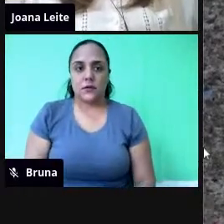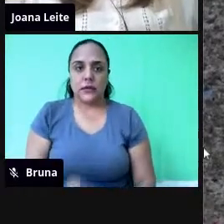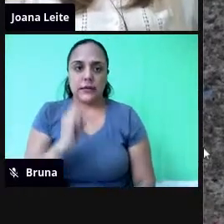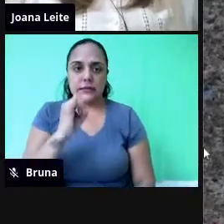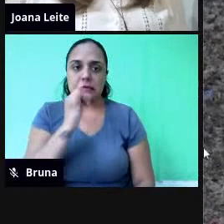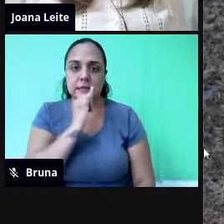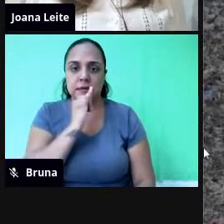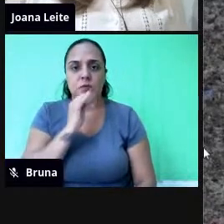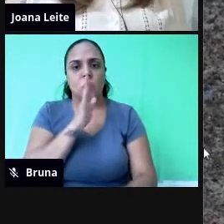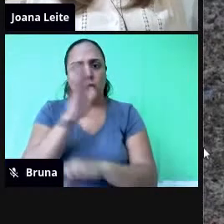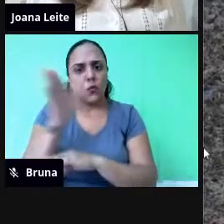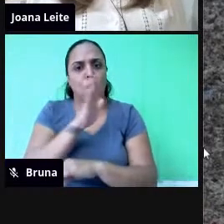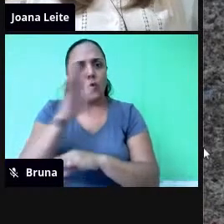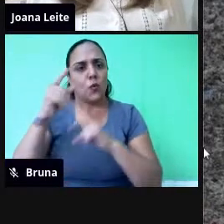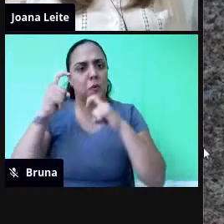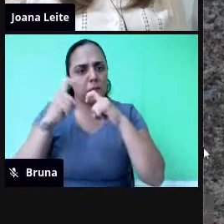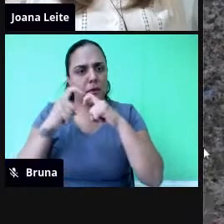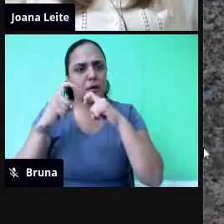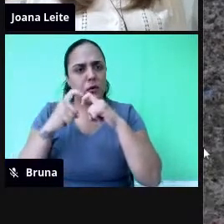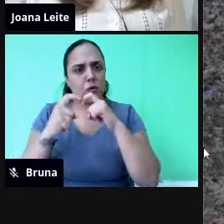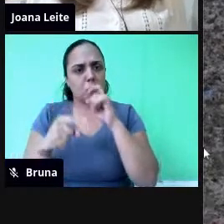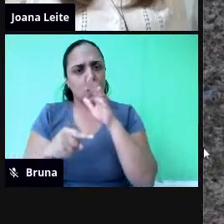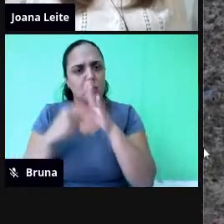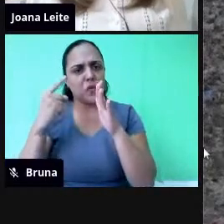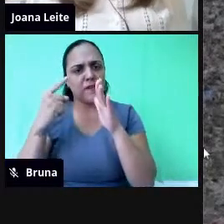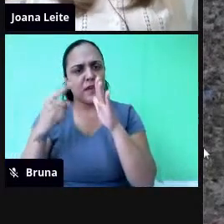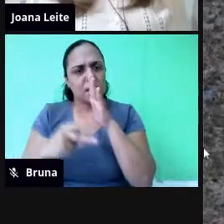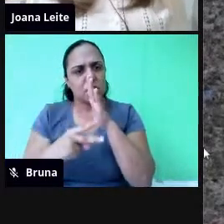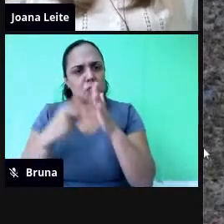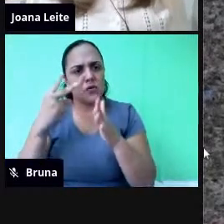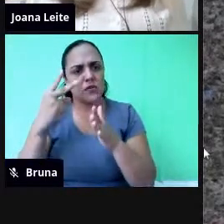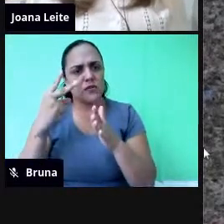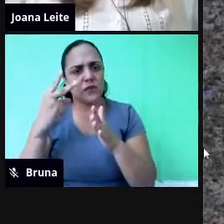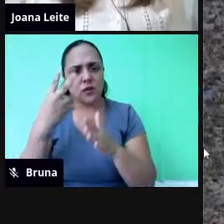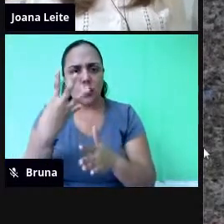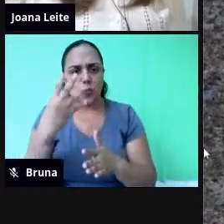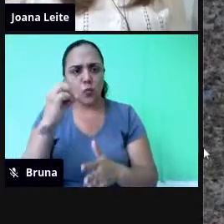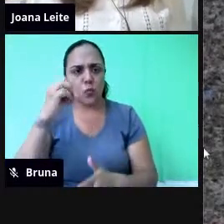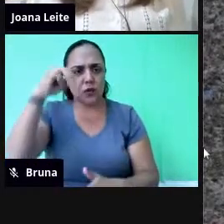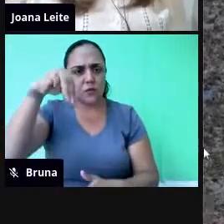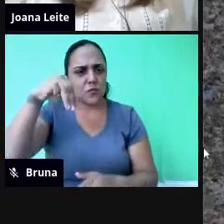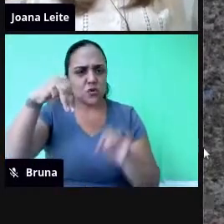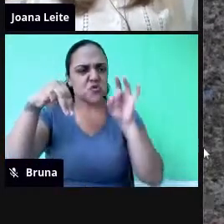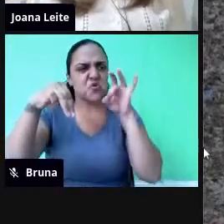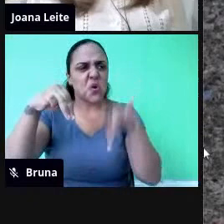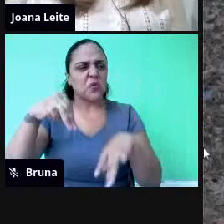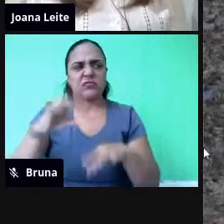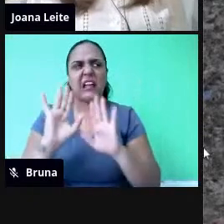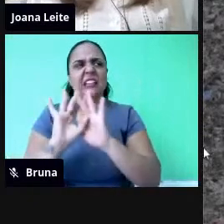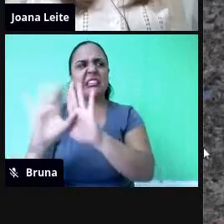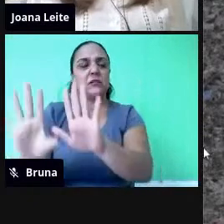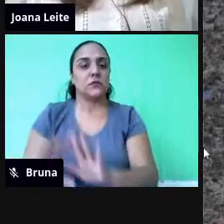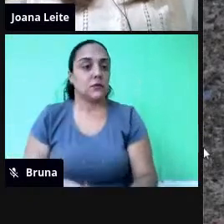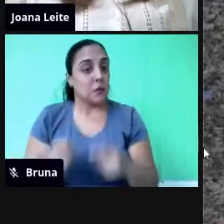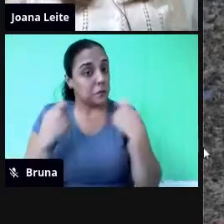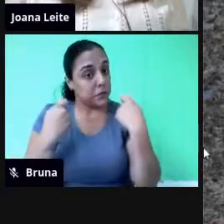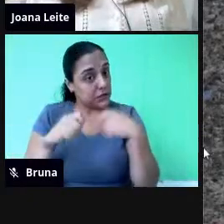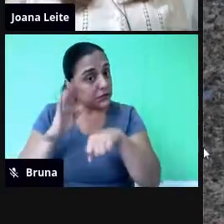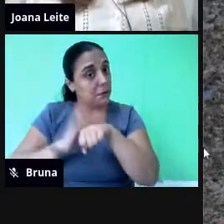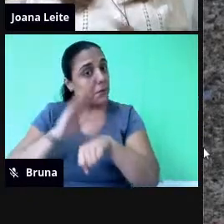terapia, a terapia ela ser uma, 2 vezes na semana, 40 minutos. Então, quando eu não tenho essa intensidade no